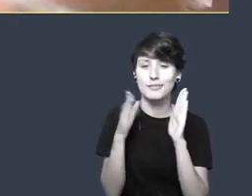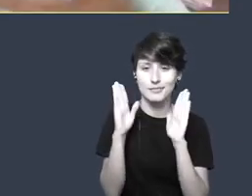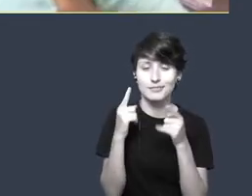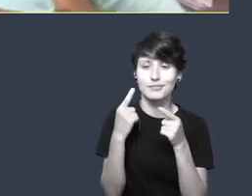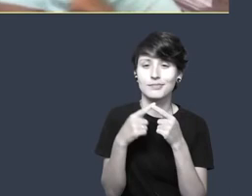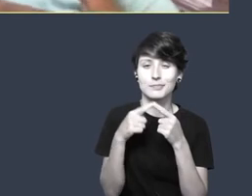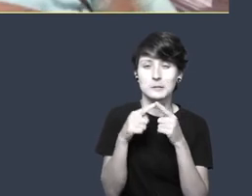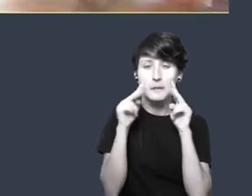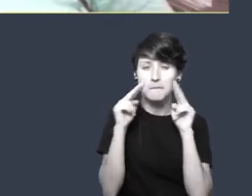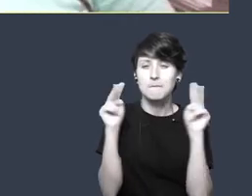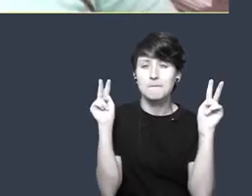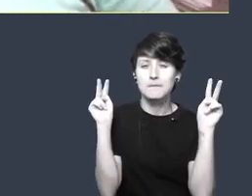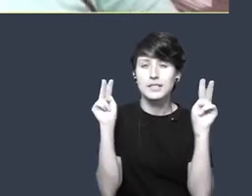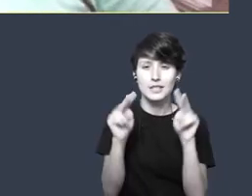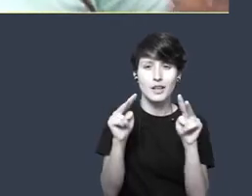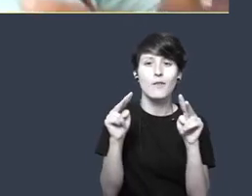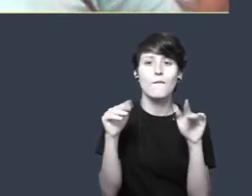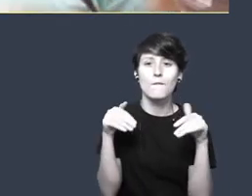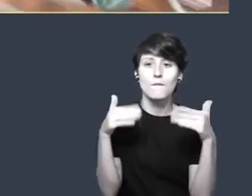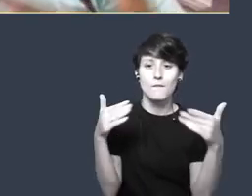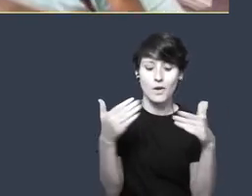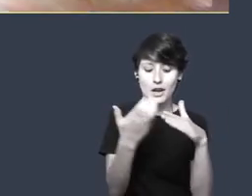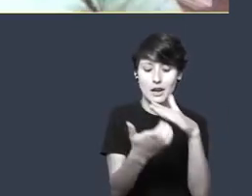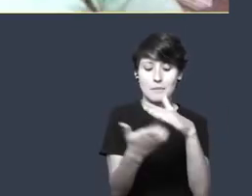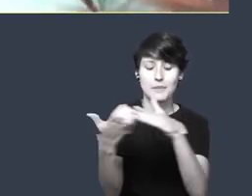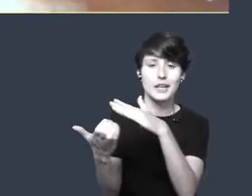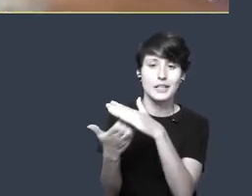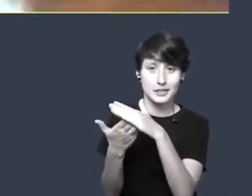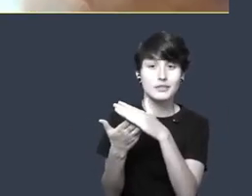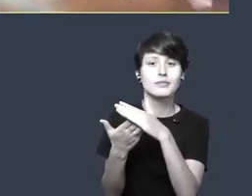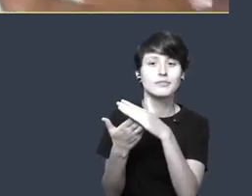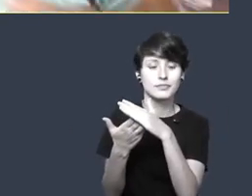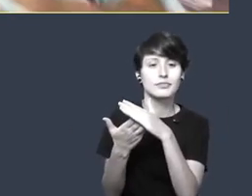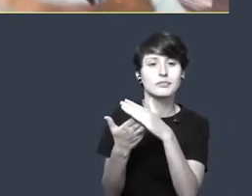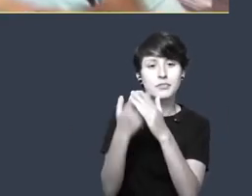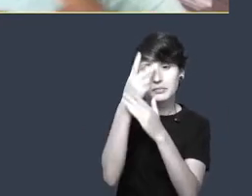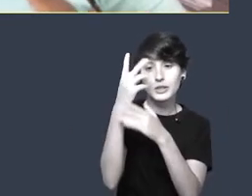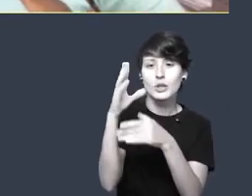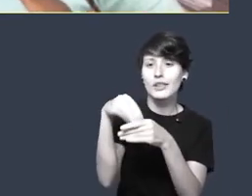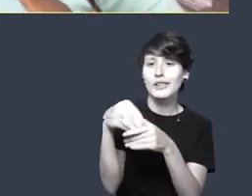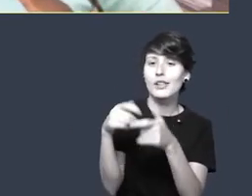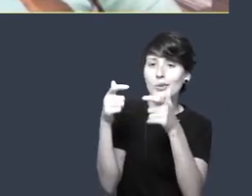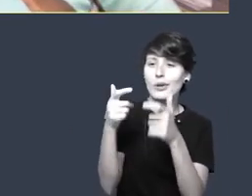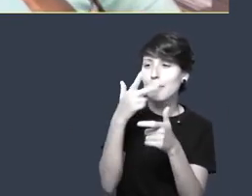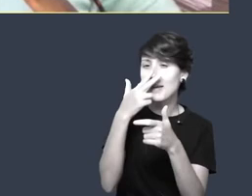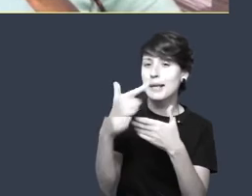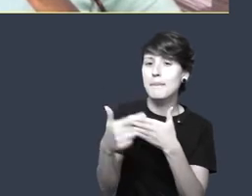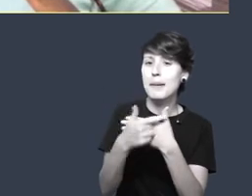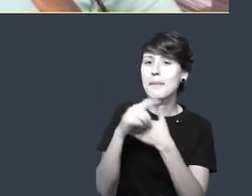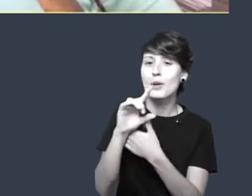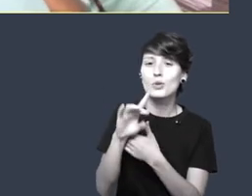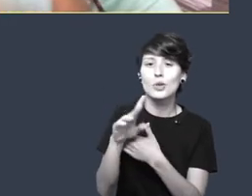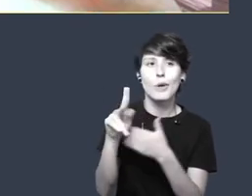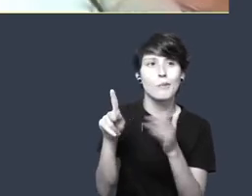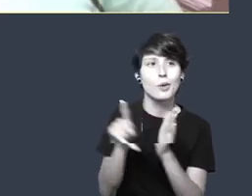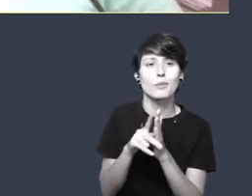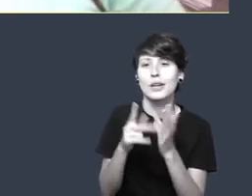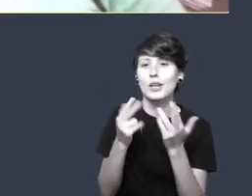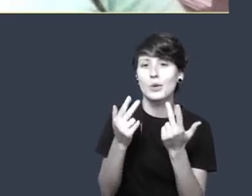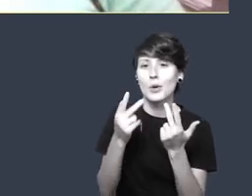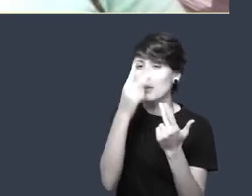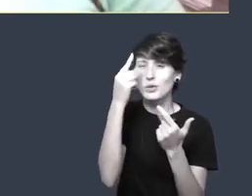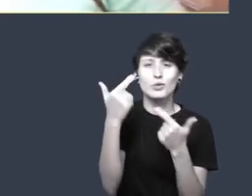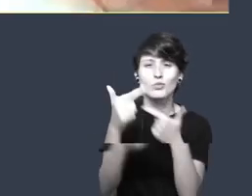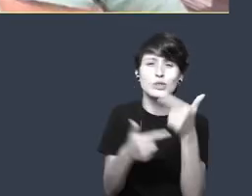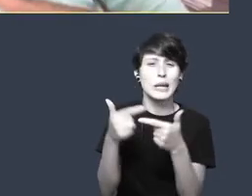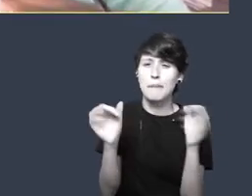muitas pessoas têm de fora dessas empresas, né, quando, né, as pessoas num lugar, num papel só de, enfim, pessoas que não estão trabalhando